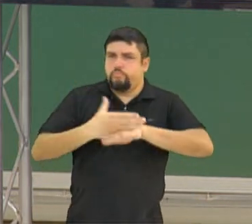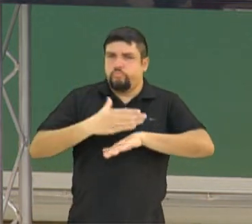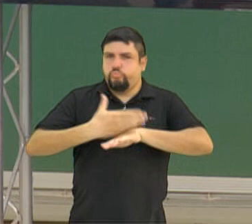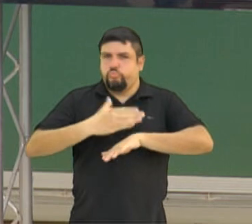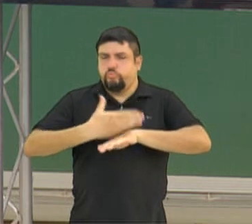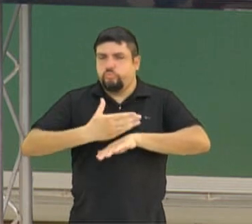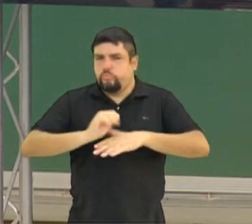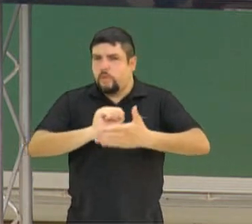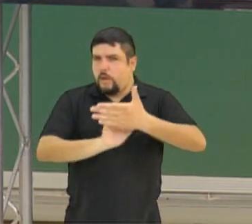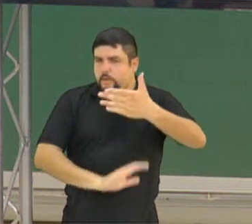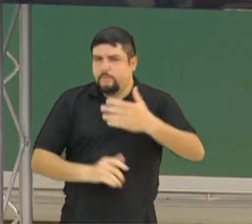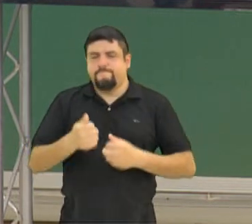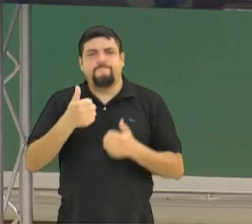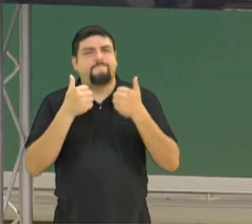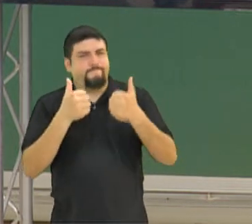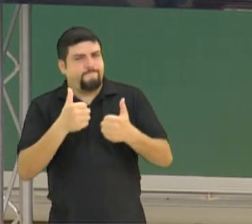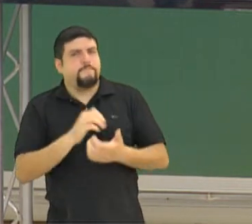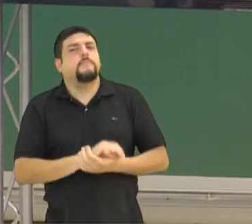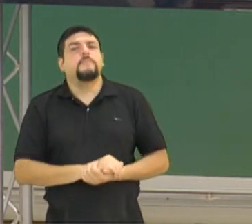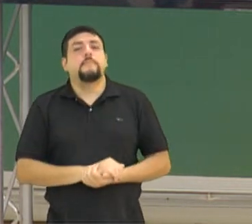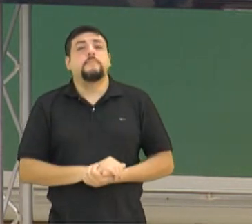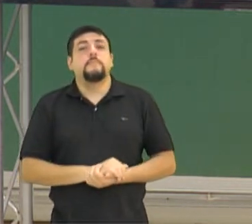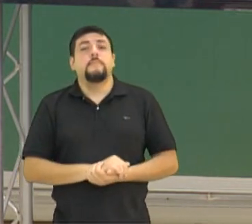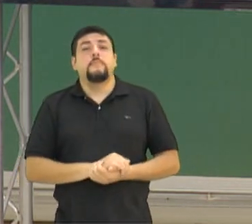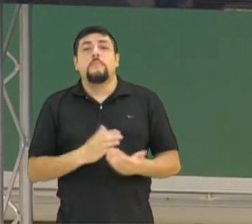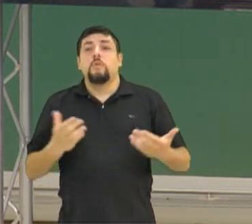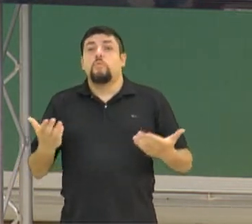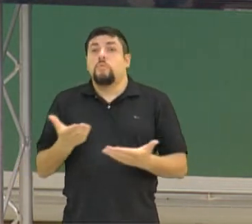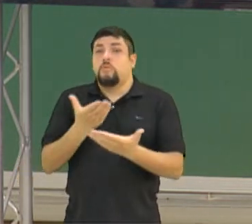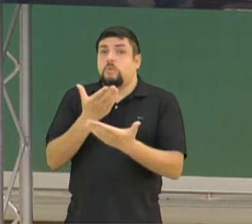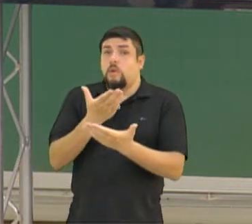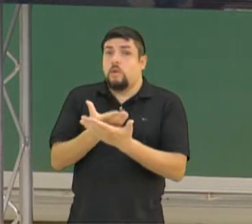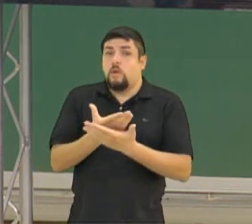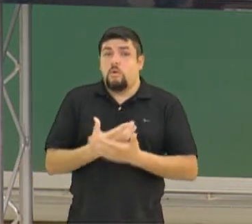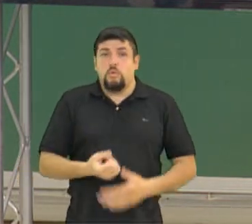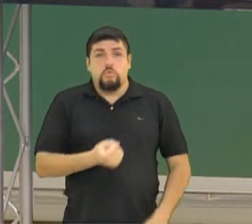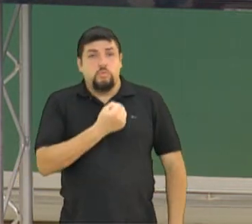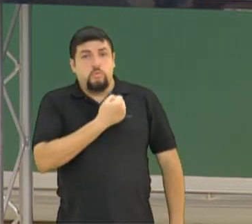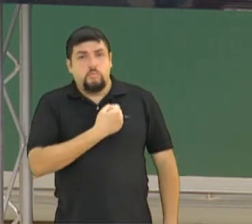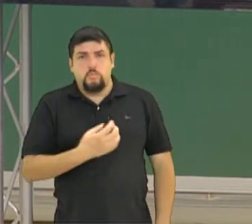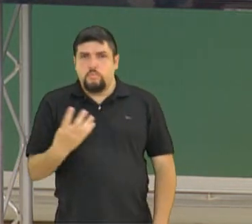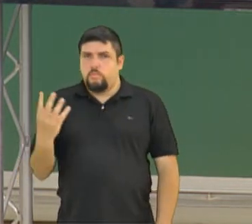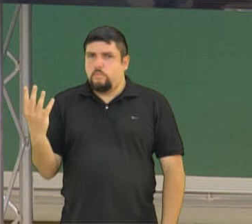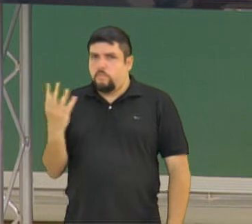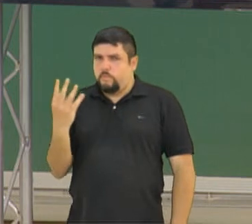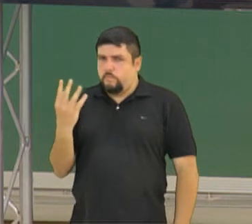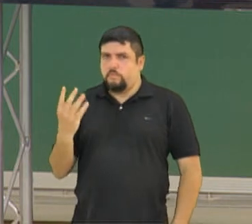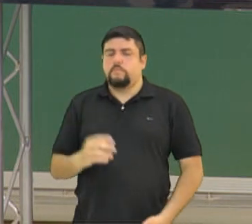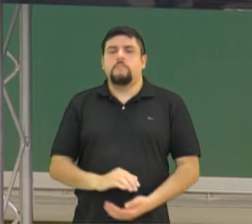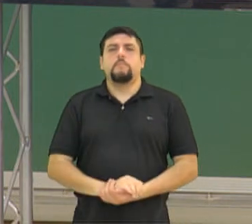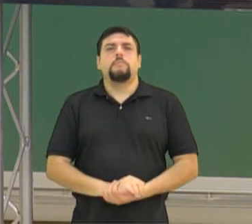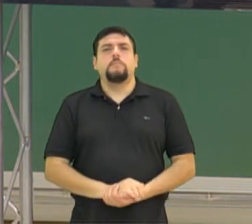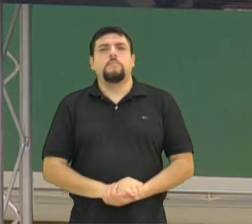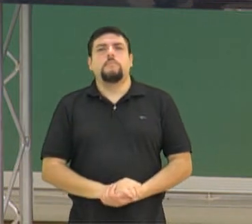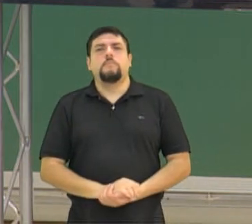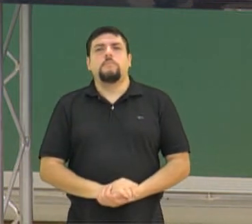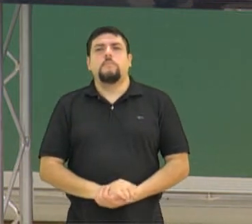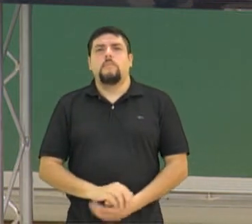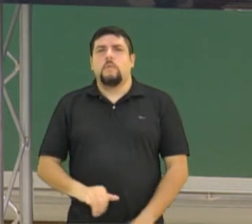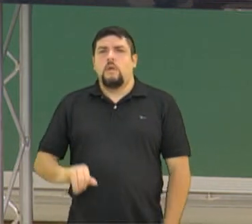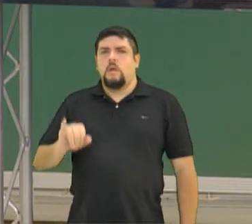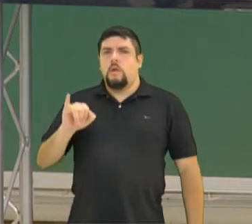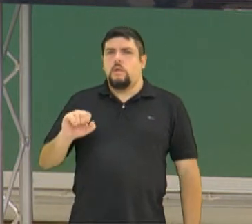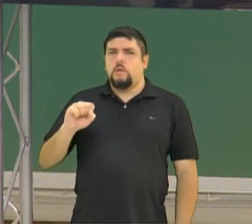para praticar, beleza? Hoje, aula de número, então, 44. O que é a